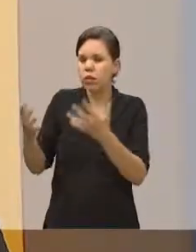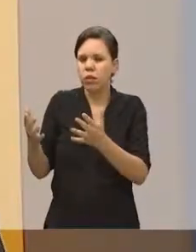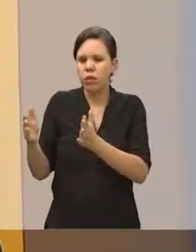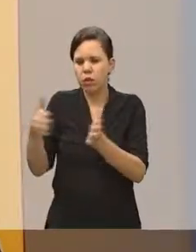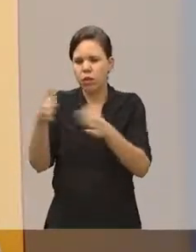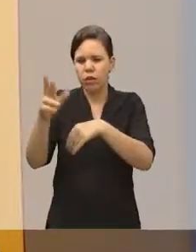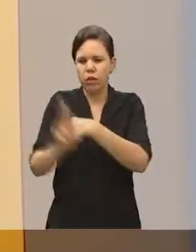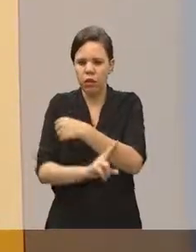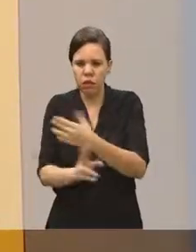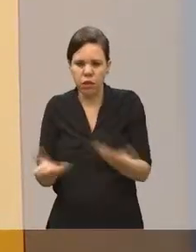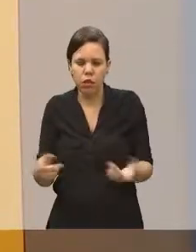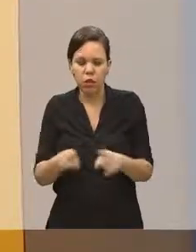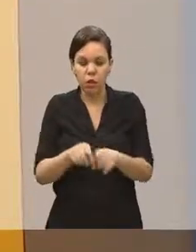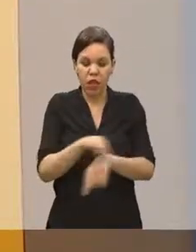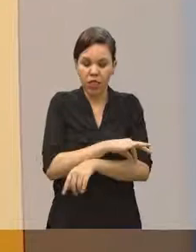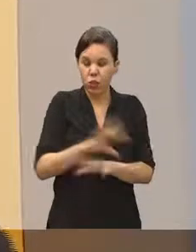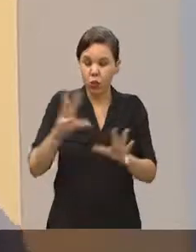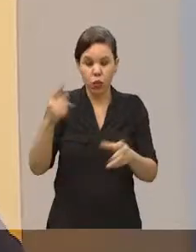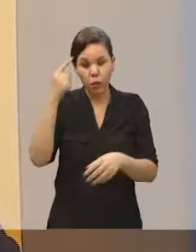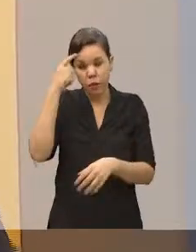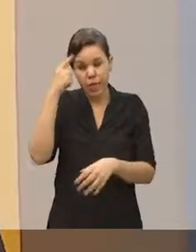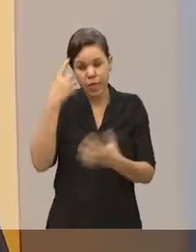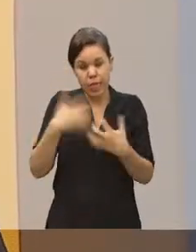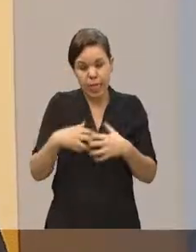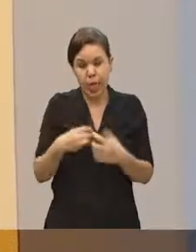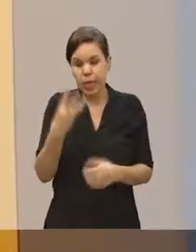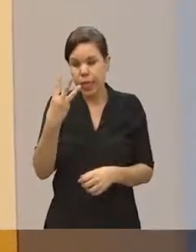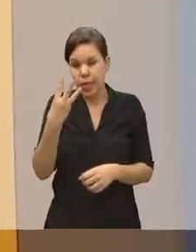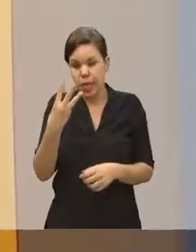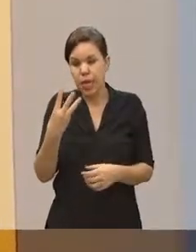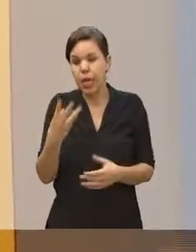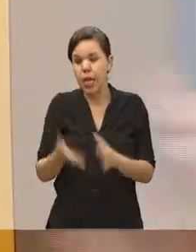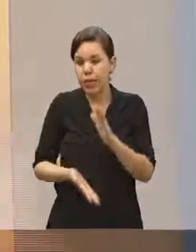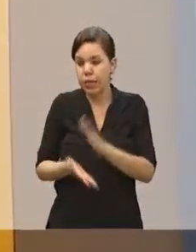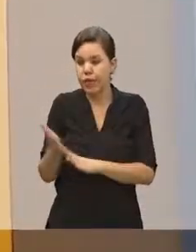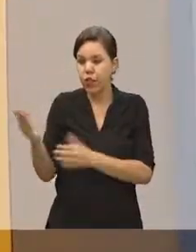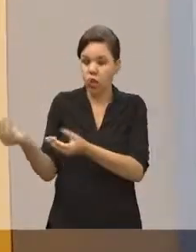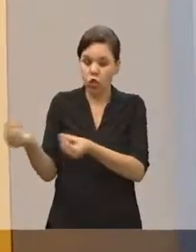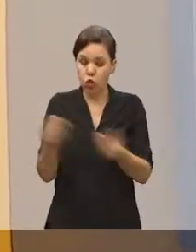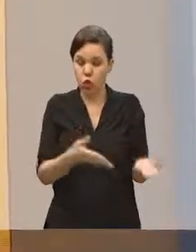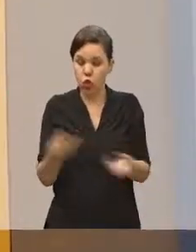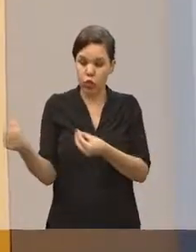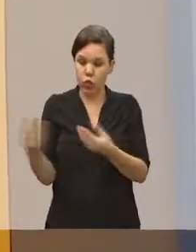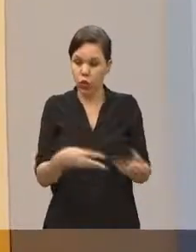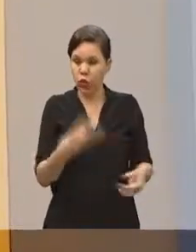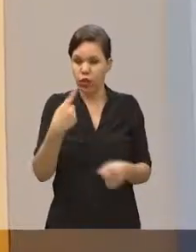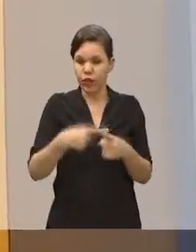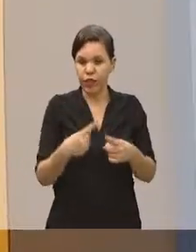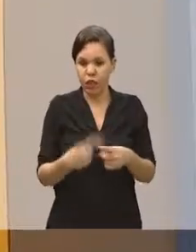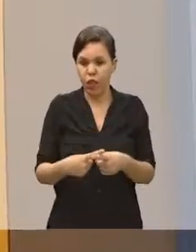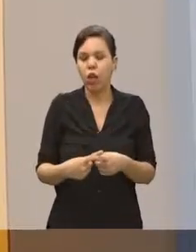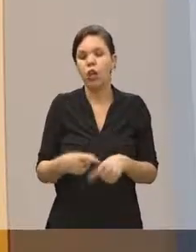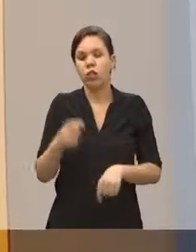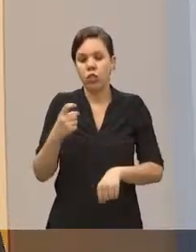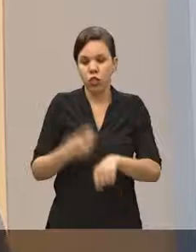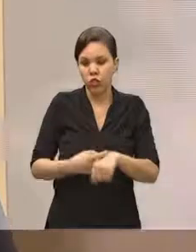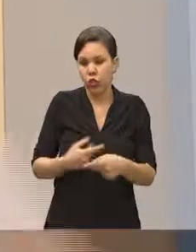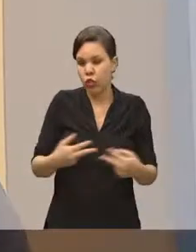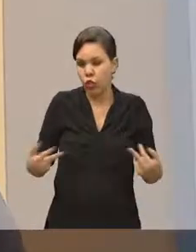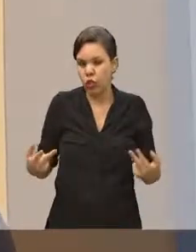toda foi executada em 3 viagens, né? Então isso economiza uma viagem de concreto, uma viagem de areia, uma viagem